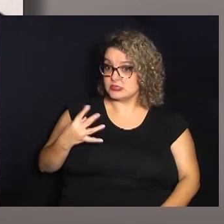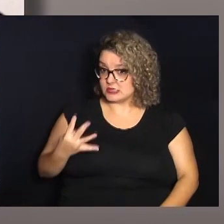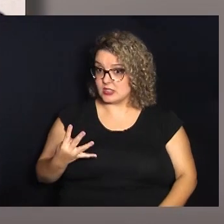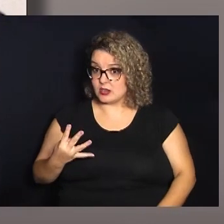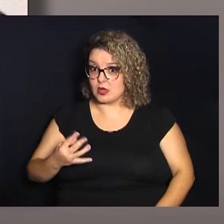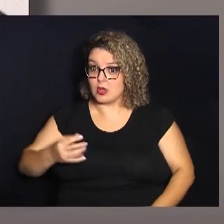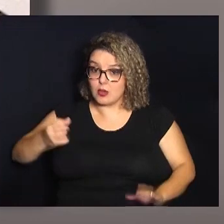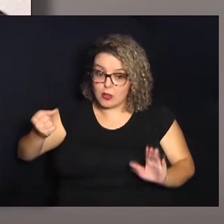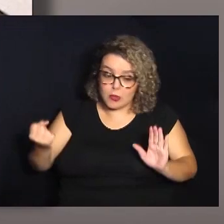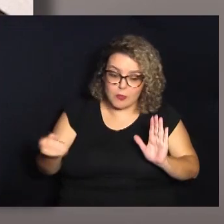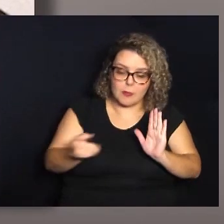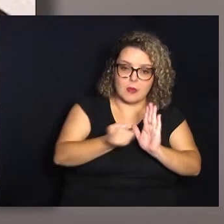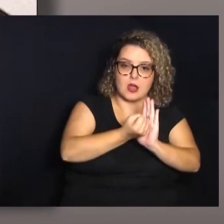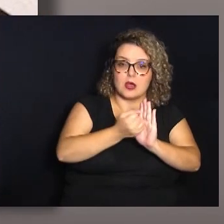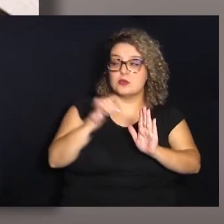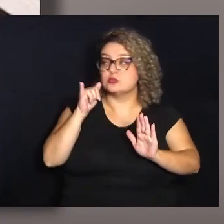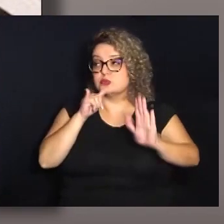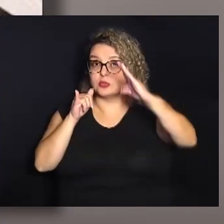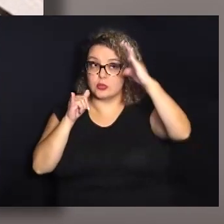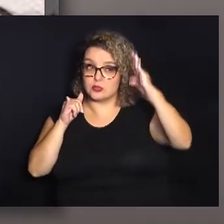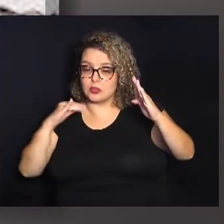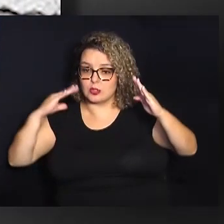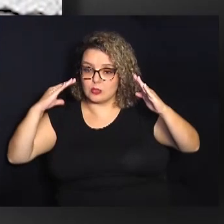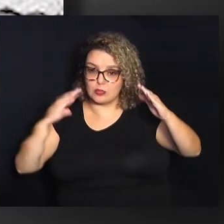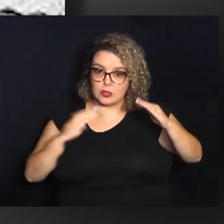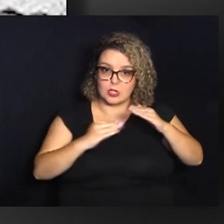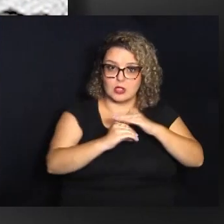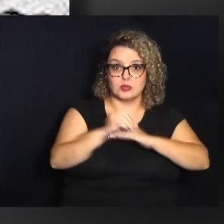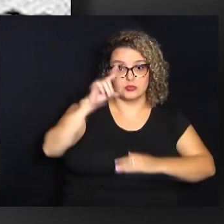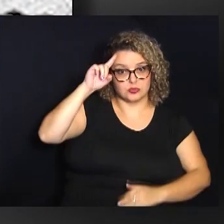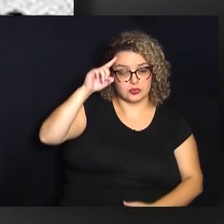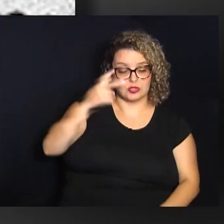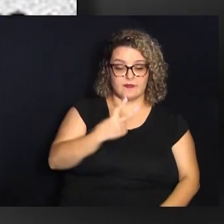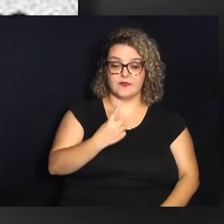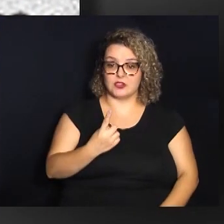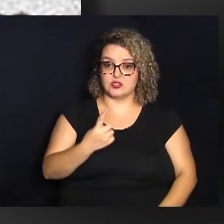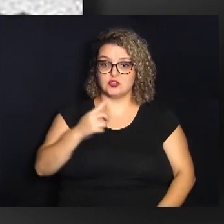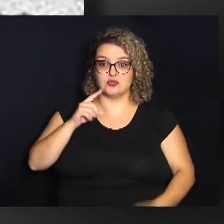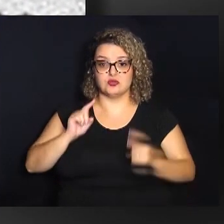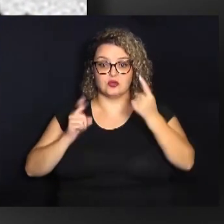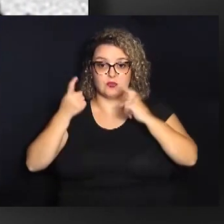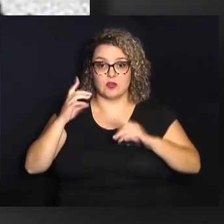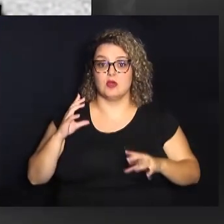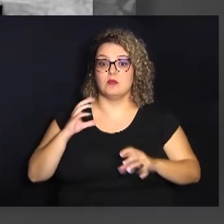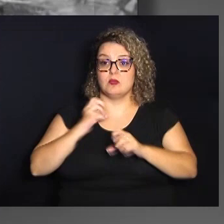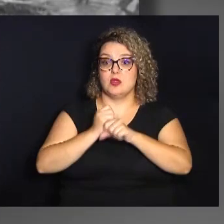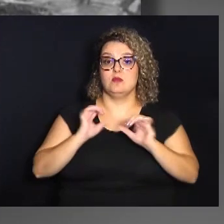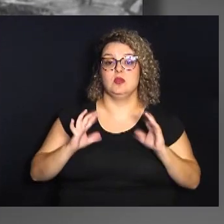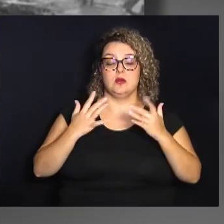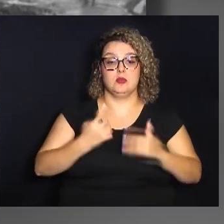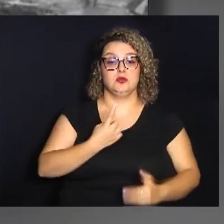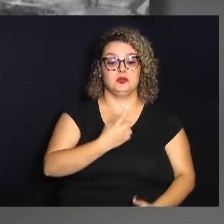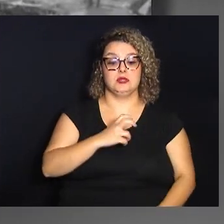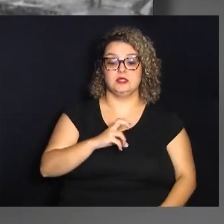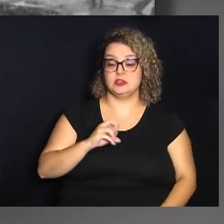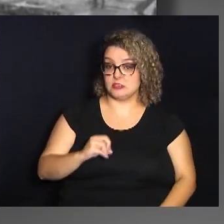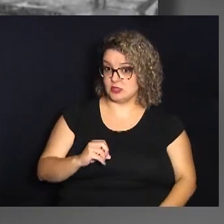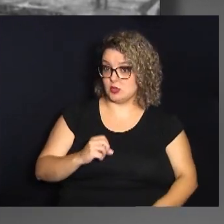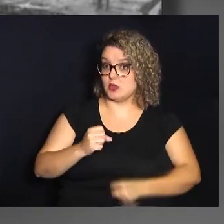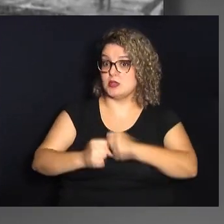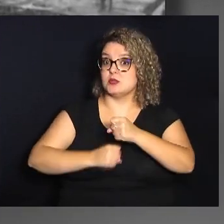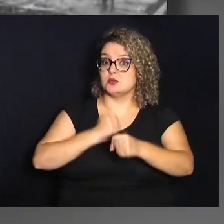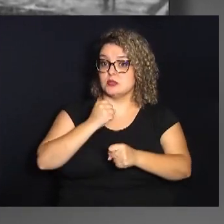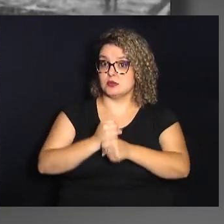1874, é o marco da imigração italiana no Brasil. No dia 21 de fevereiro, foram comemorados os 150